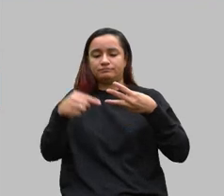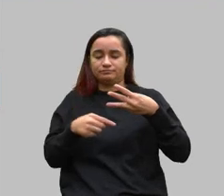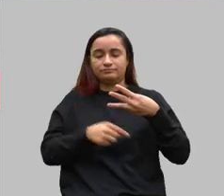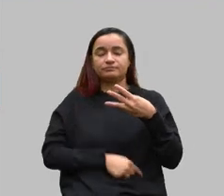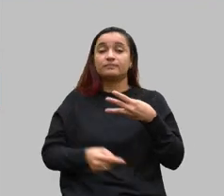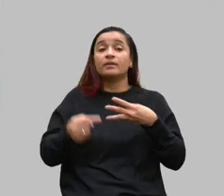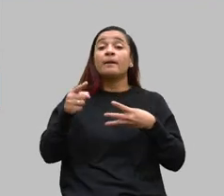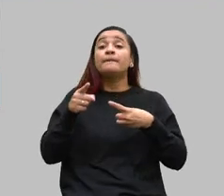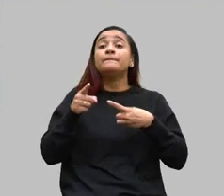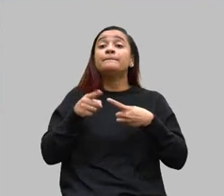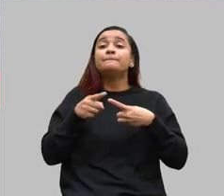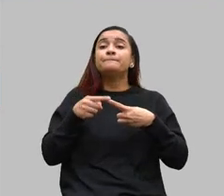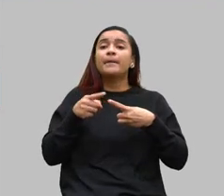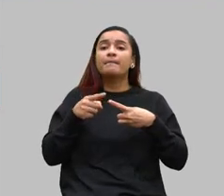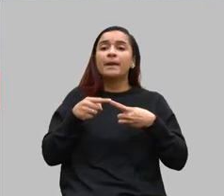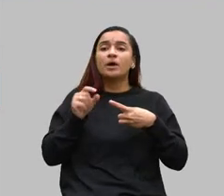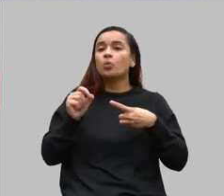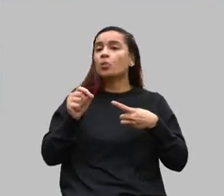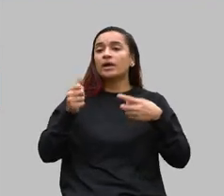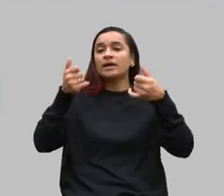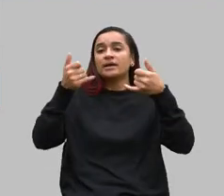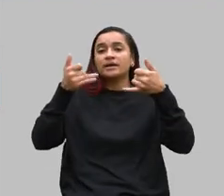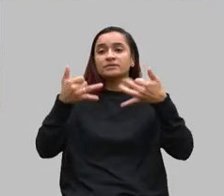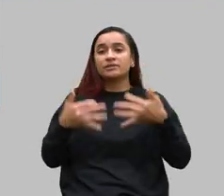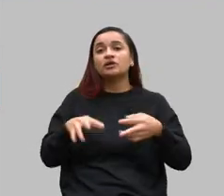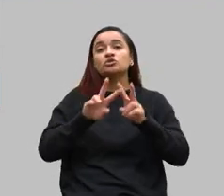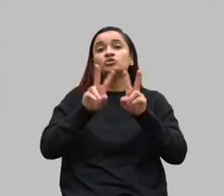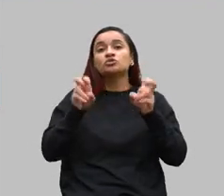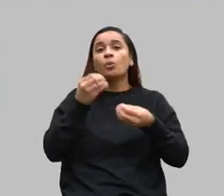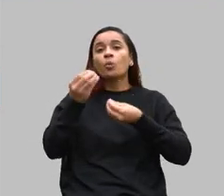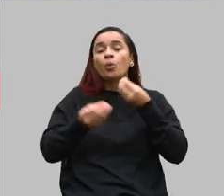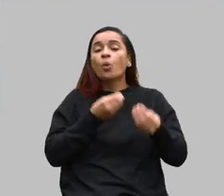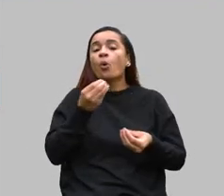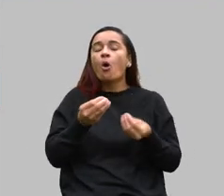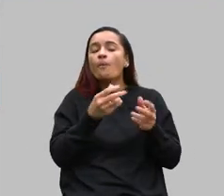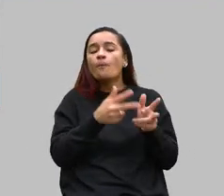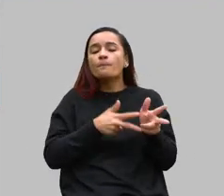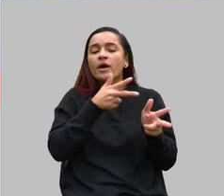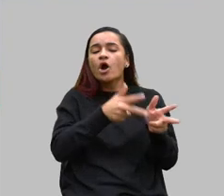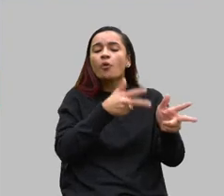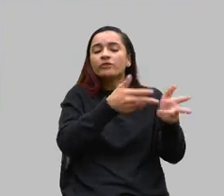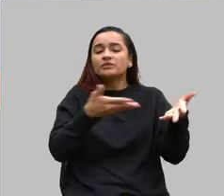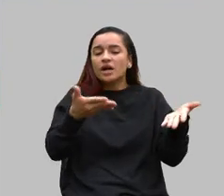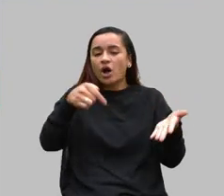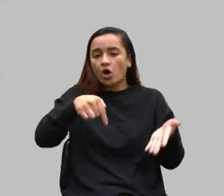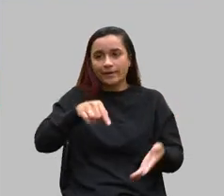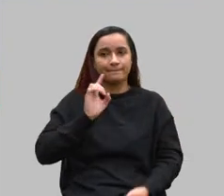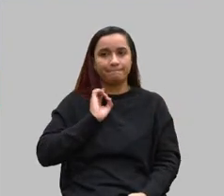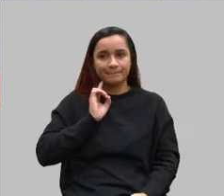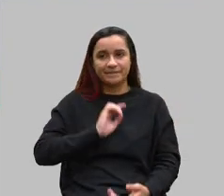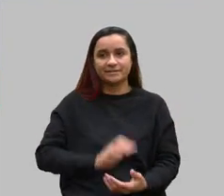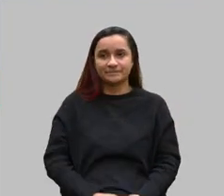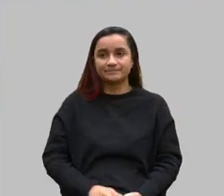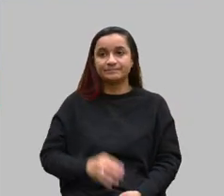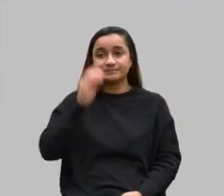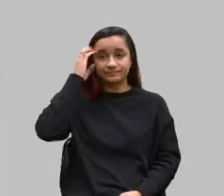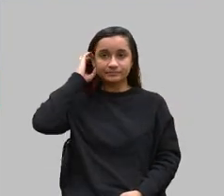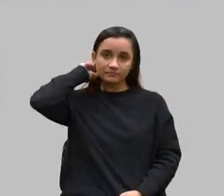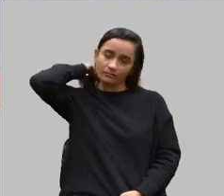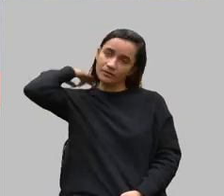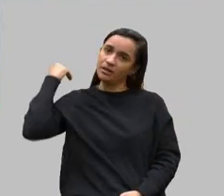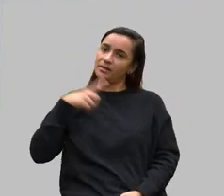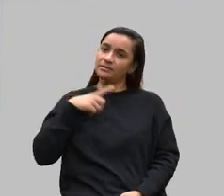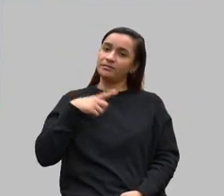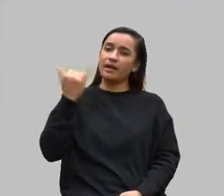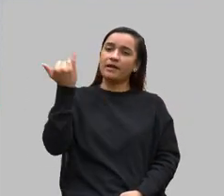Deputado ionei falar um pouco do Panorama né das ferrovias de Minas Gerais eh tem um dado importante quando a gente discute o eu